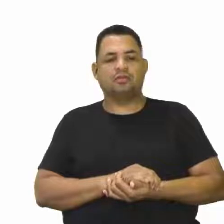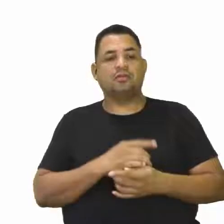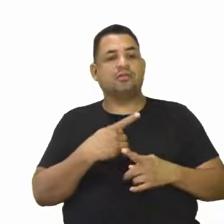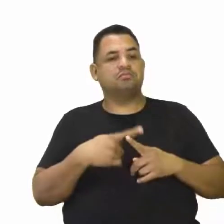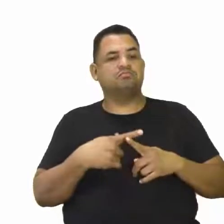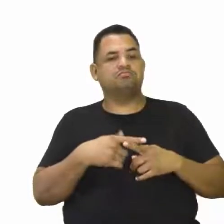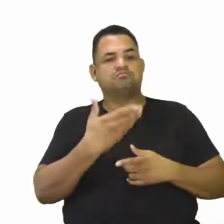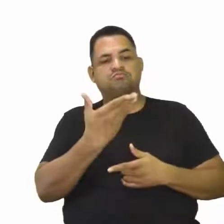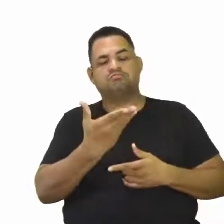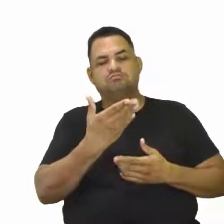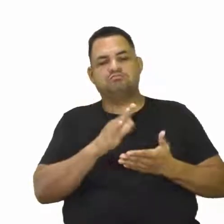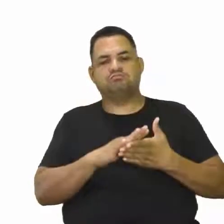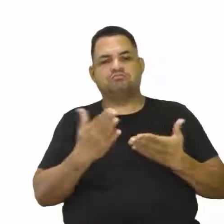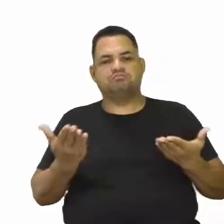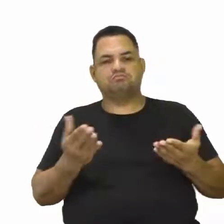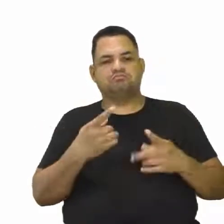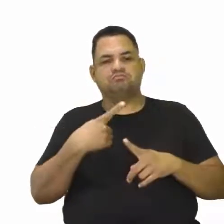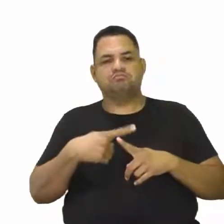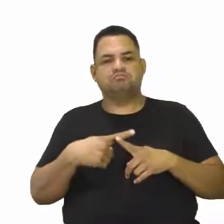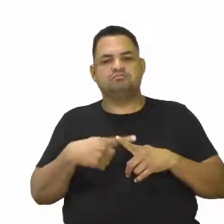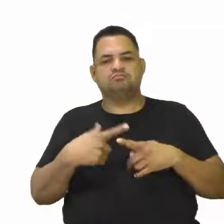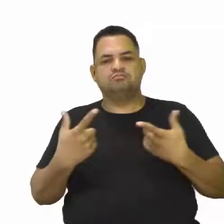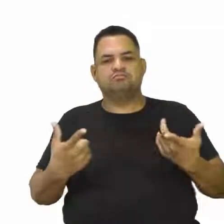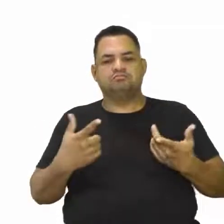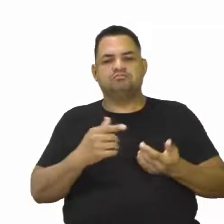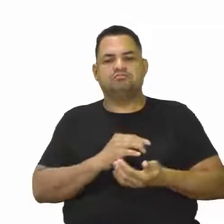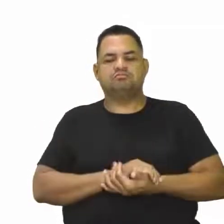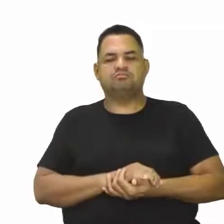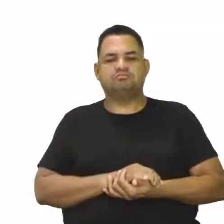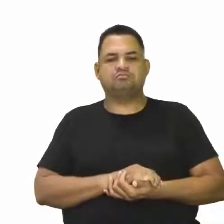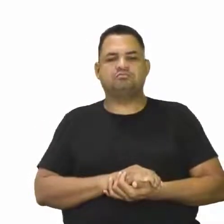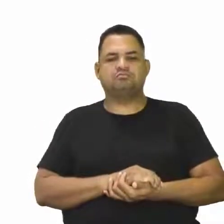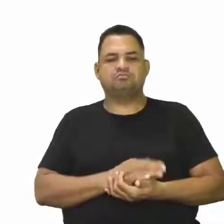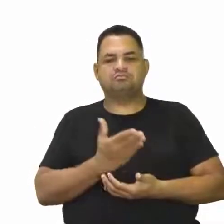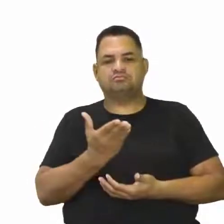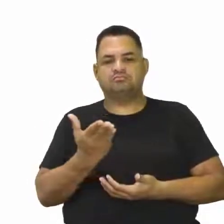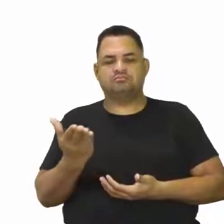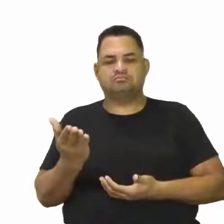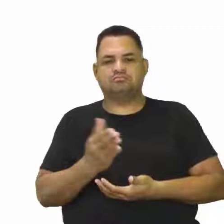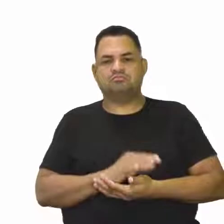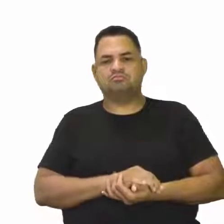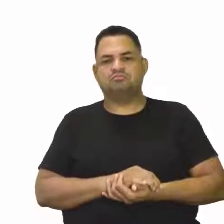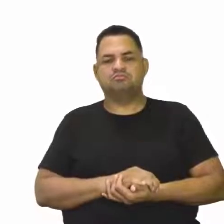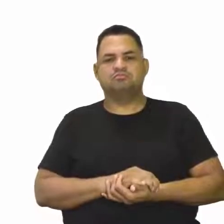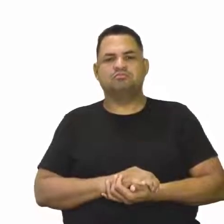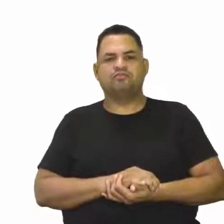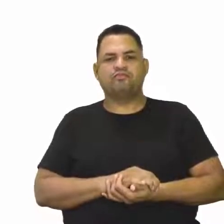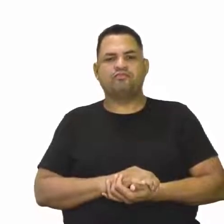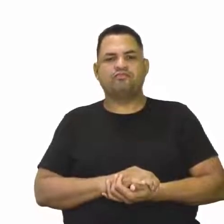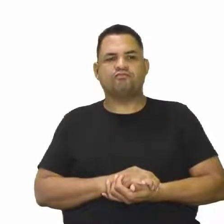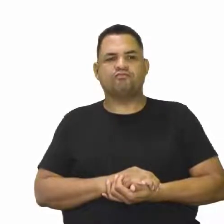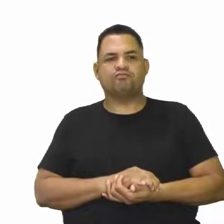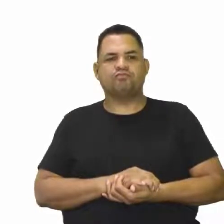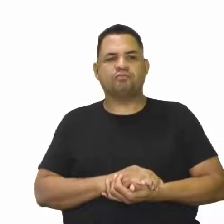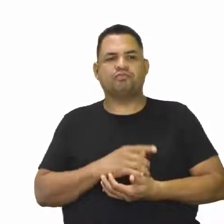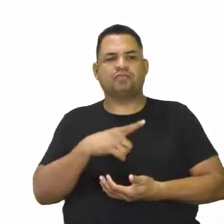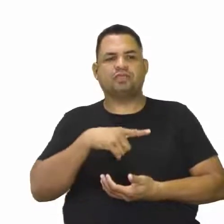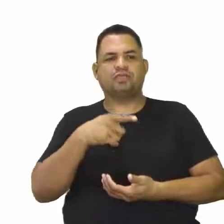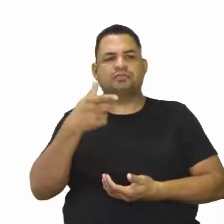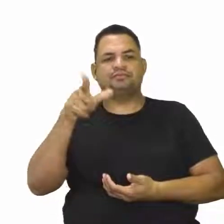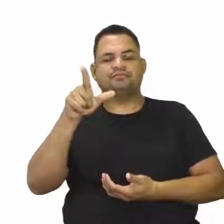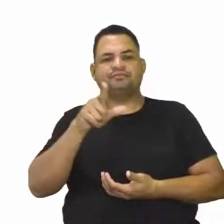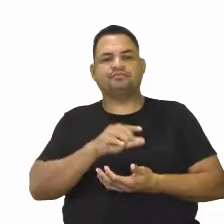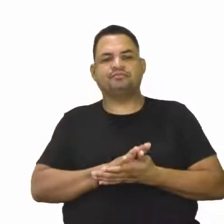Causales, que, porque, puesto que, pues. E olha que tem mais, hein? Porque